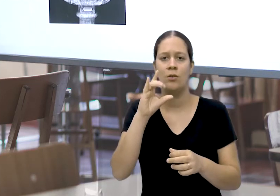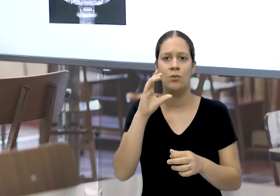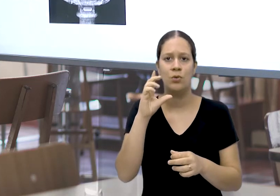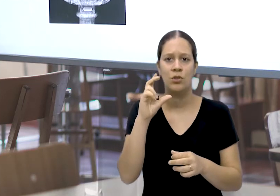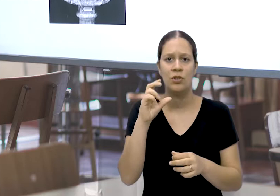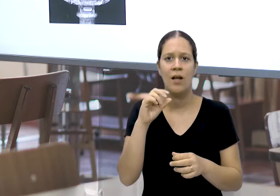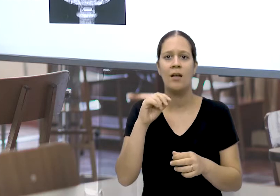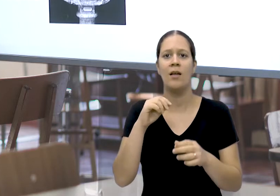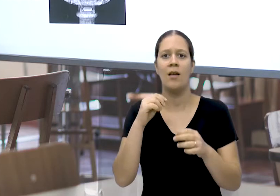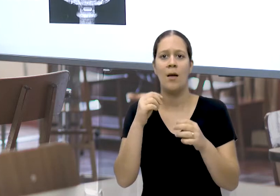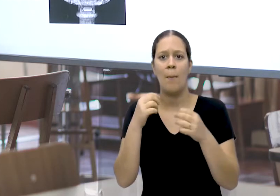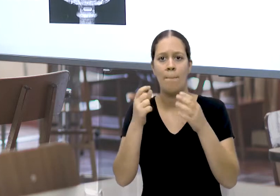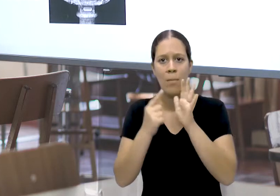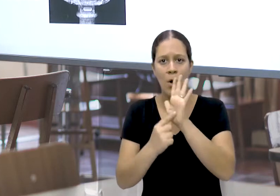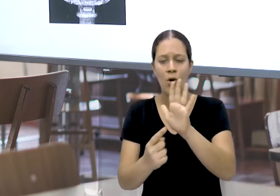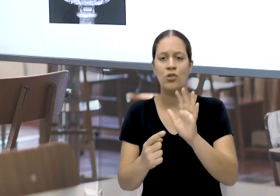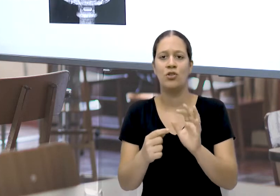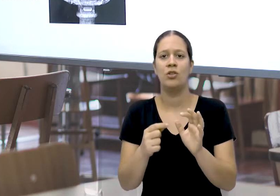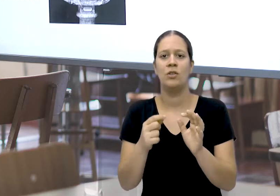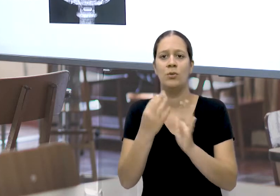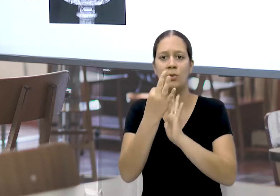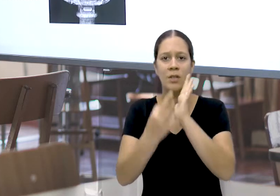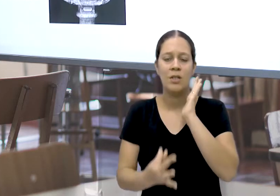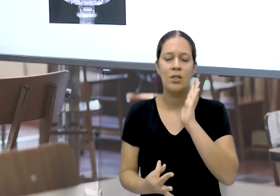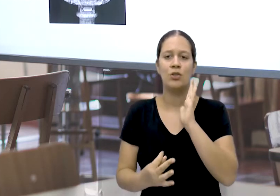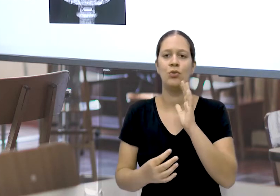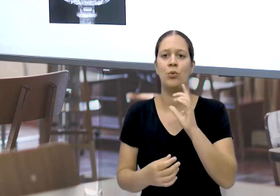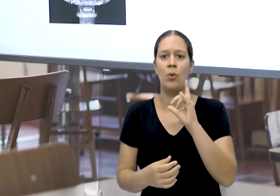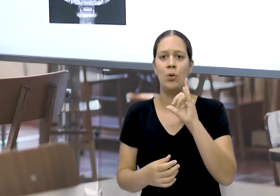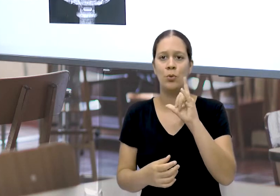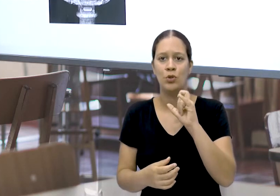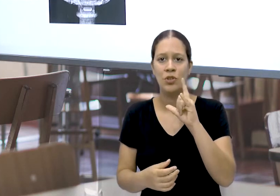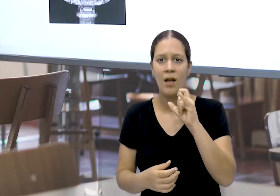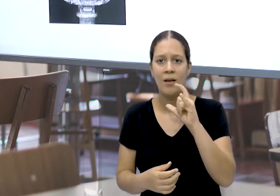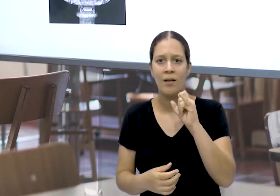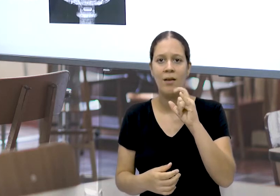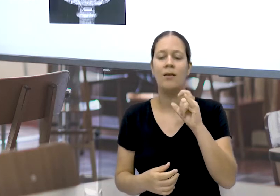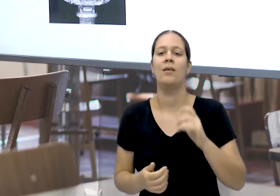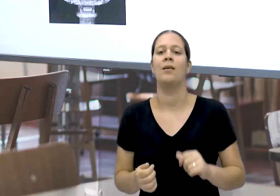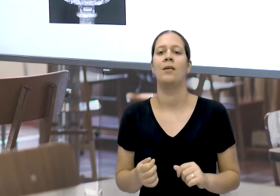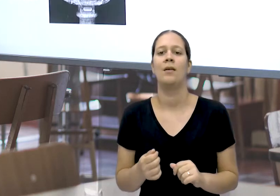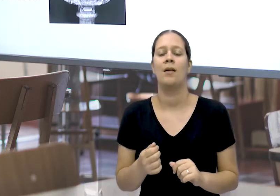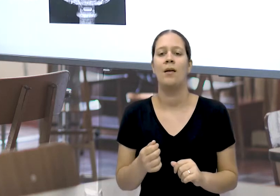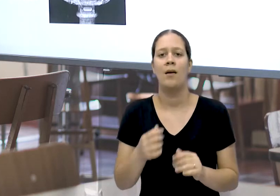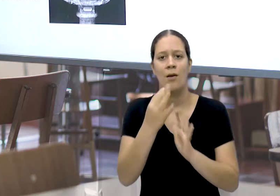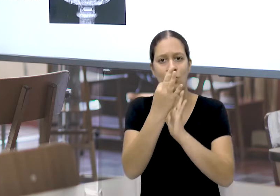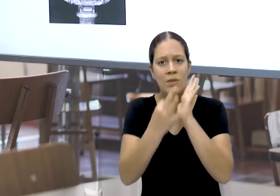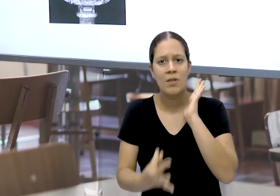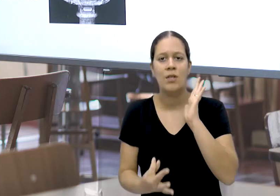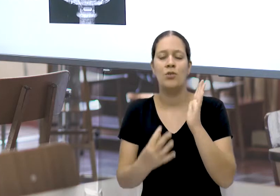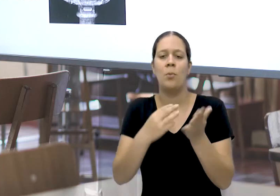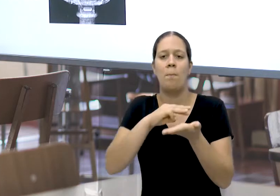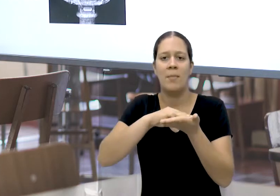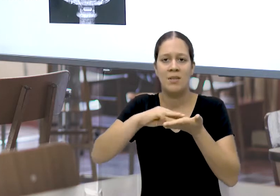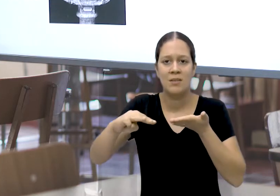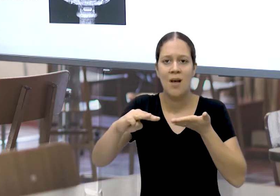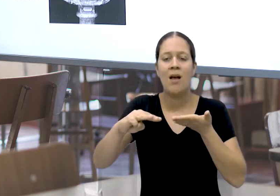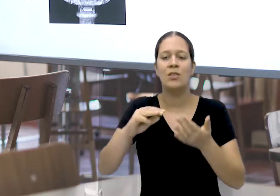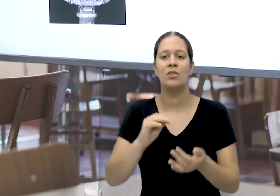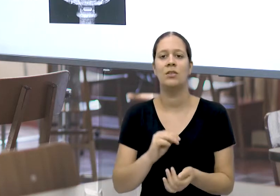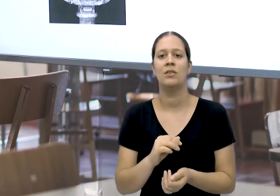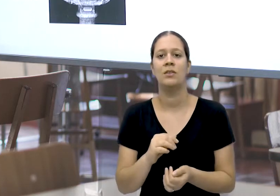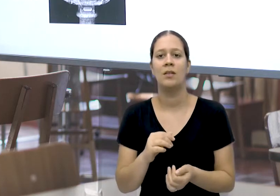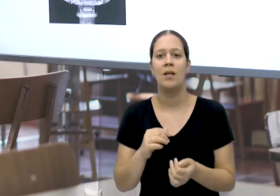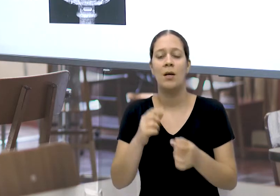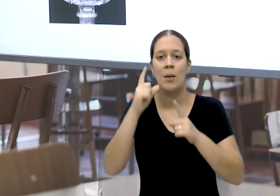ou cultural, ou artes plásticas, ou texto escrito, meio de música, tudo isso é texto, tá? E aí o